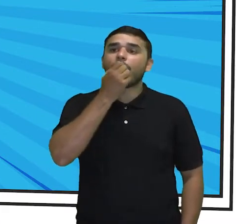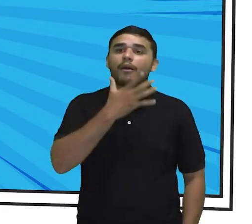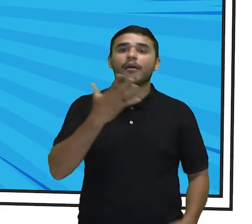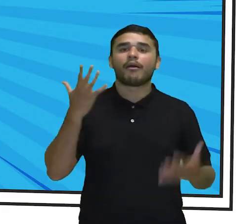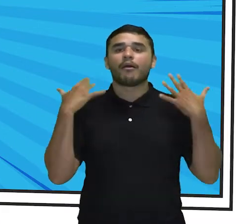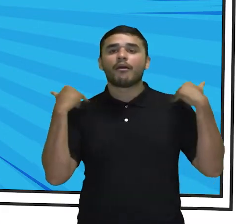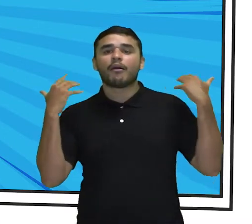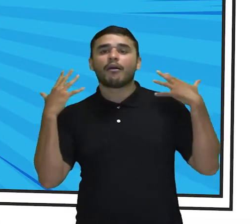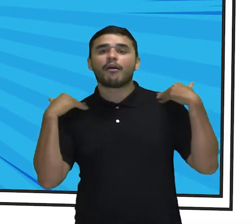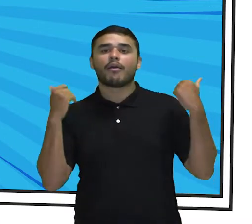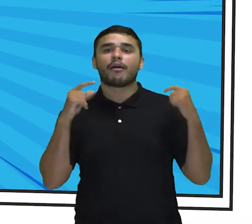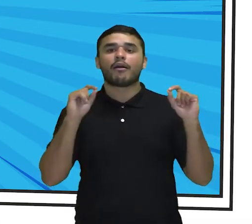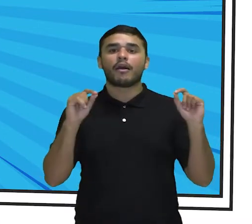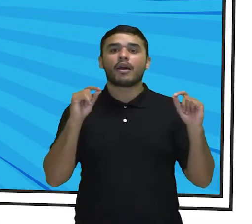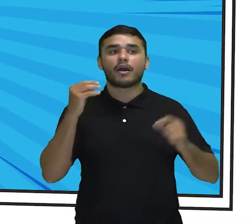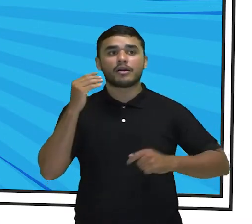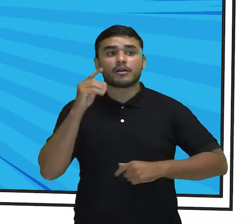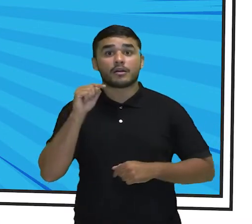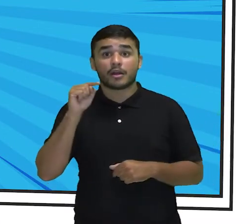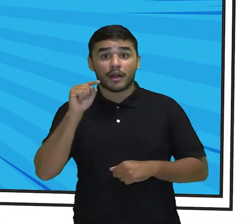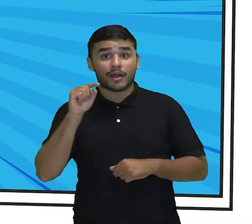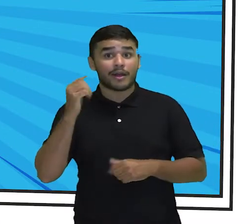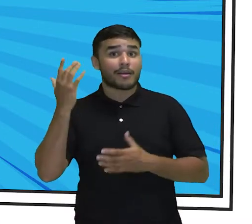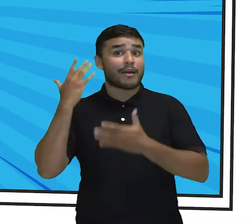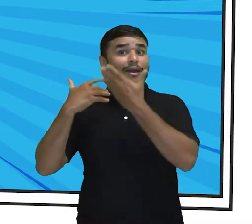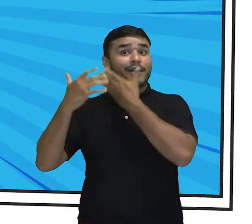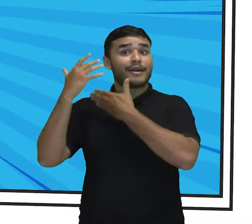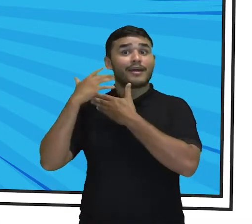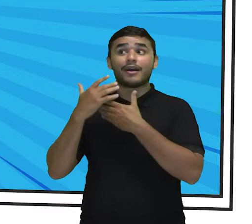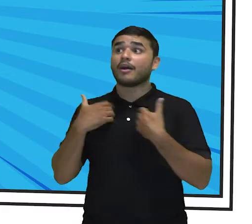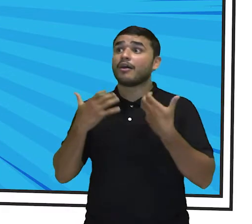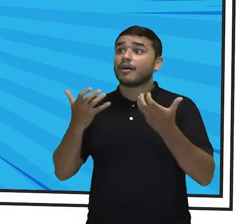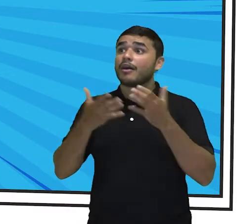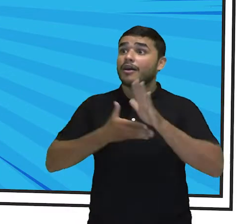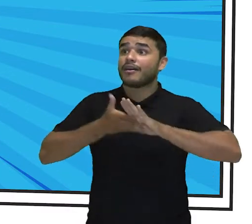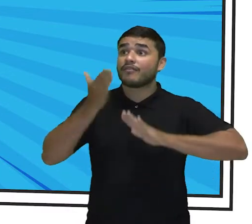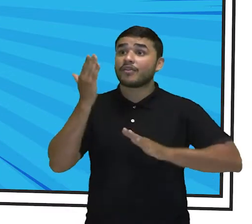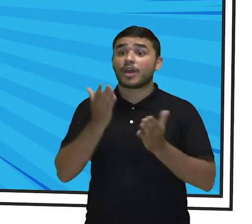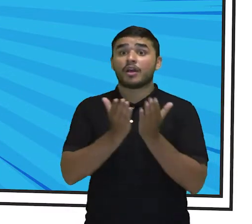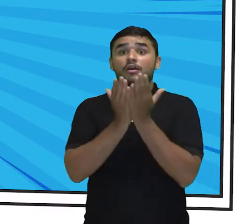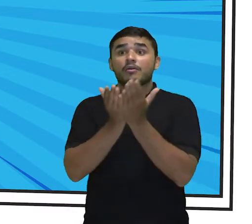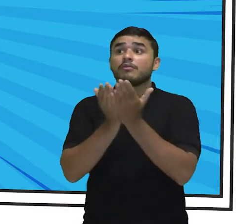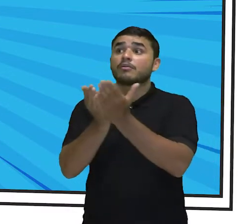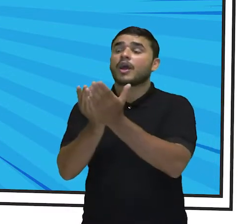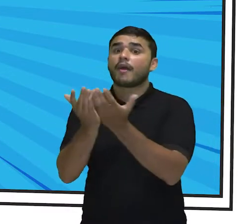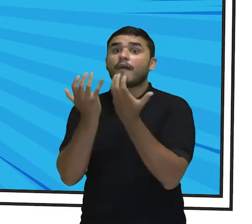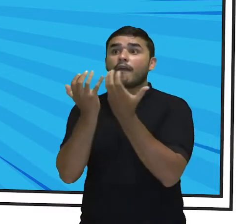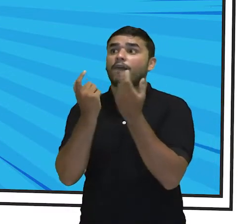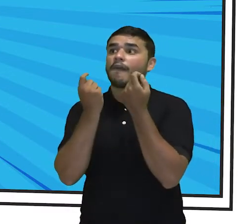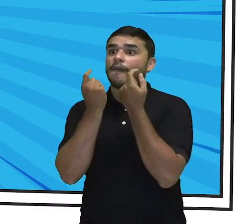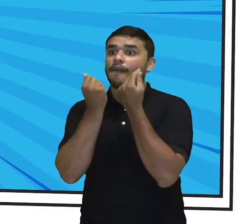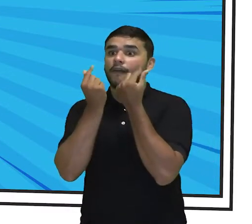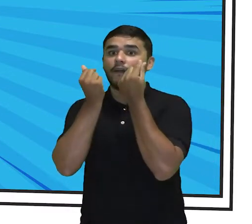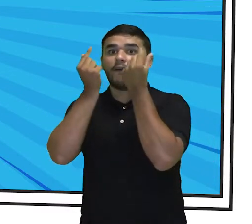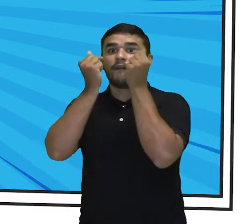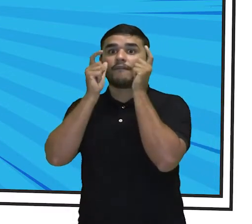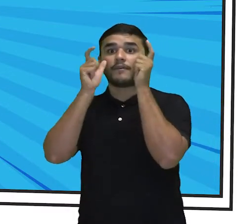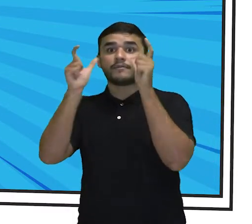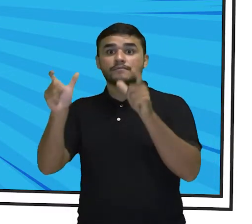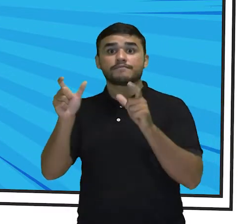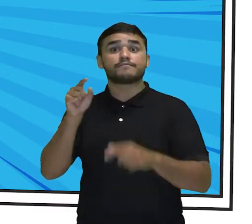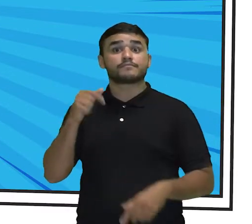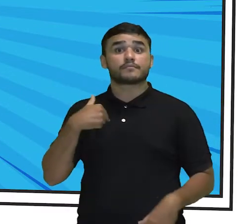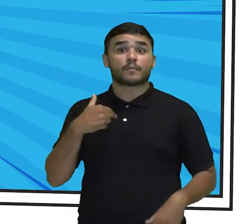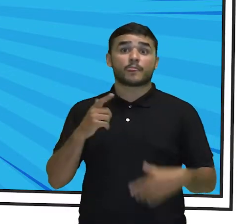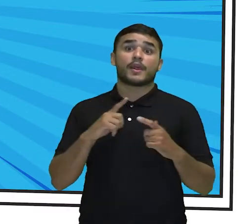uma vida, uma maturidade. Nesse tempo, o cara viajava para ganhar dinheiro. Ele quer mercadoria. Se eu tenho